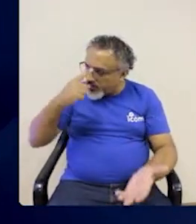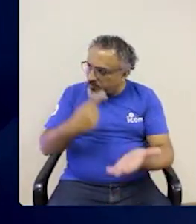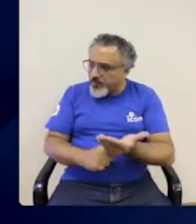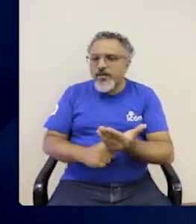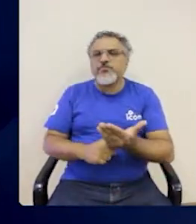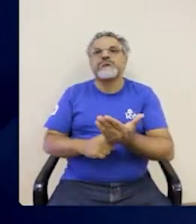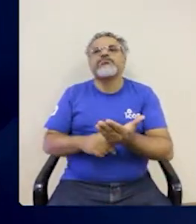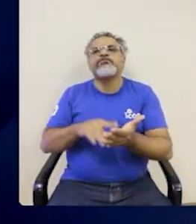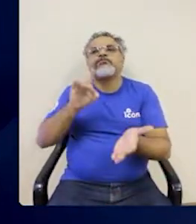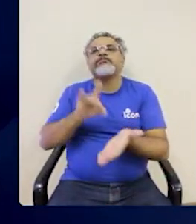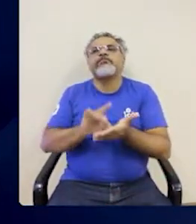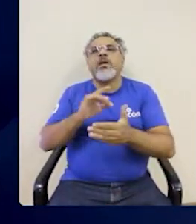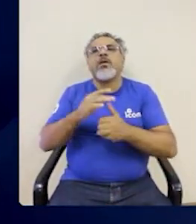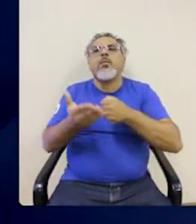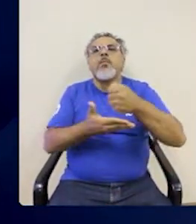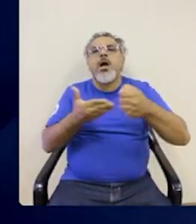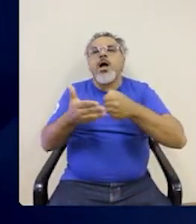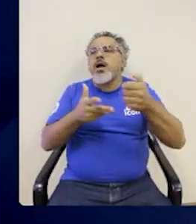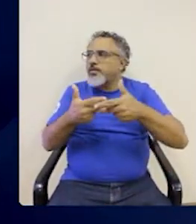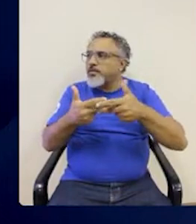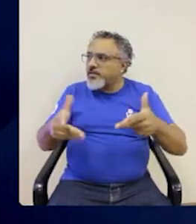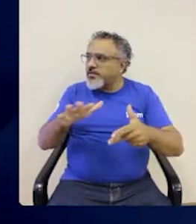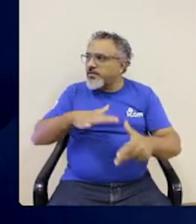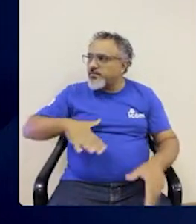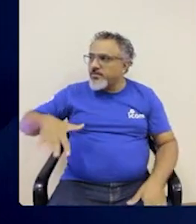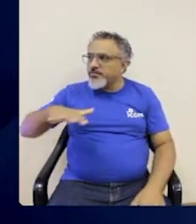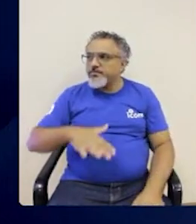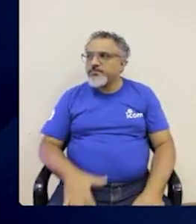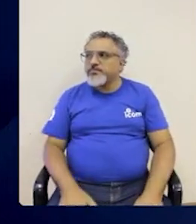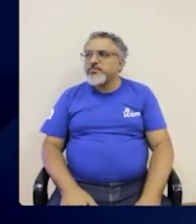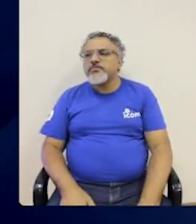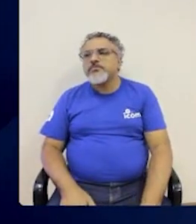seja pautada com base nessas evidências.